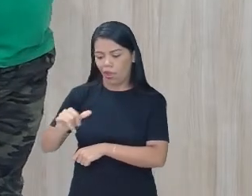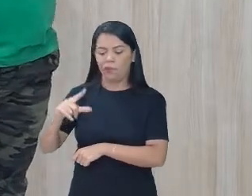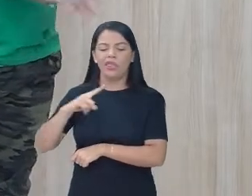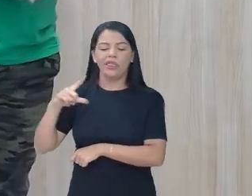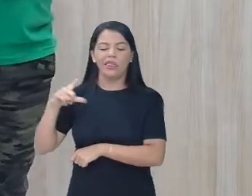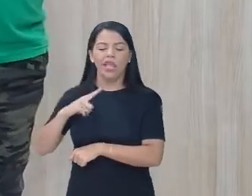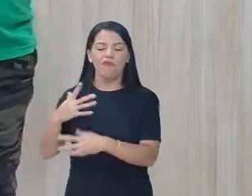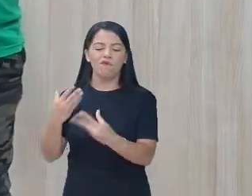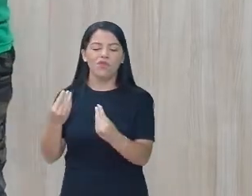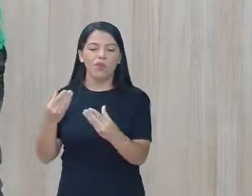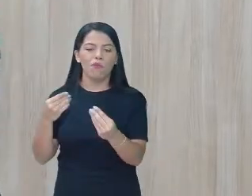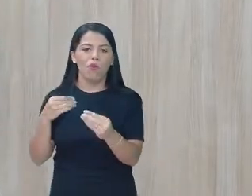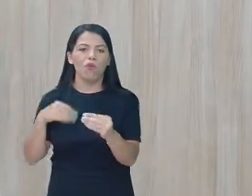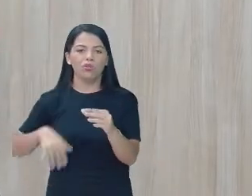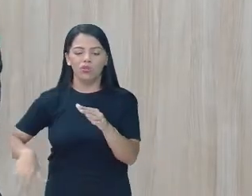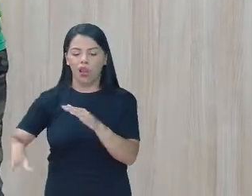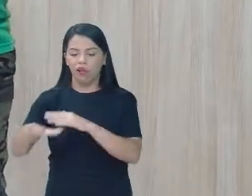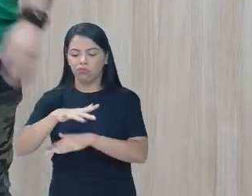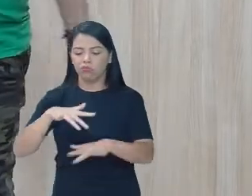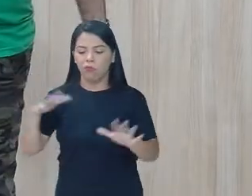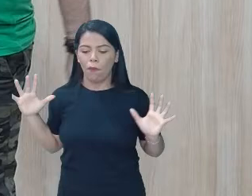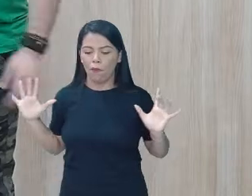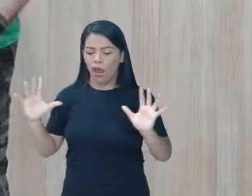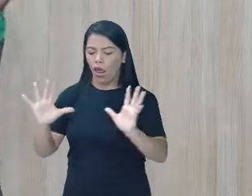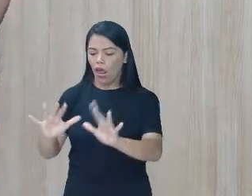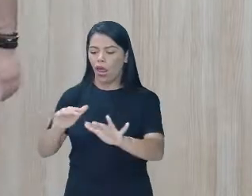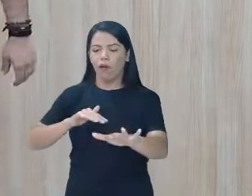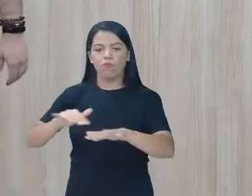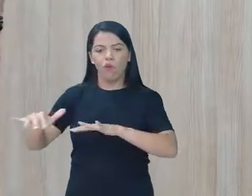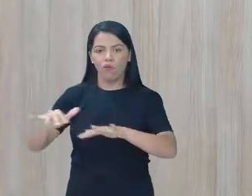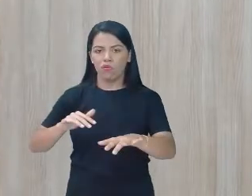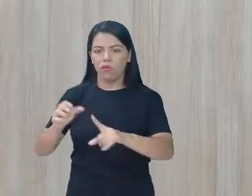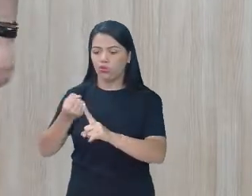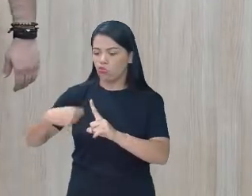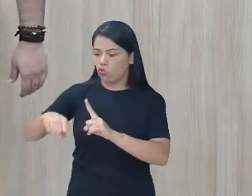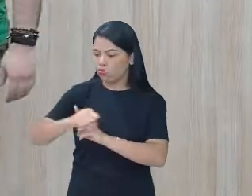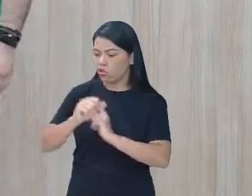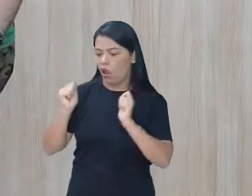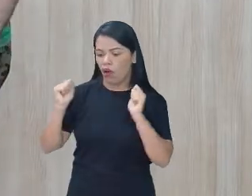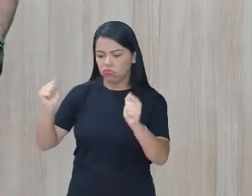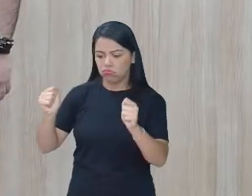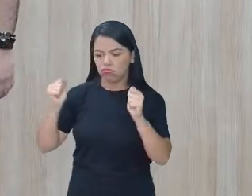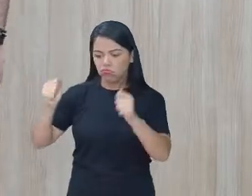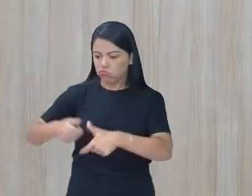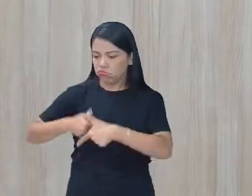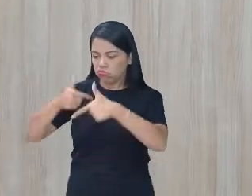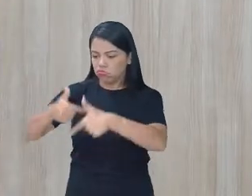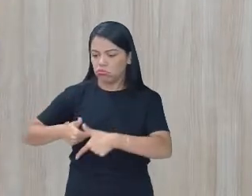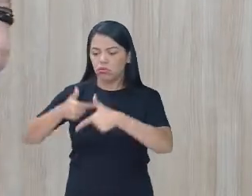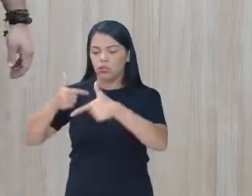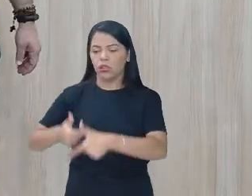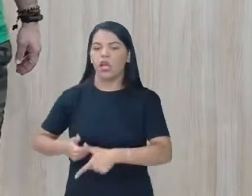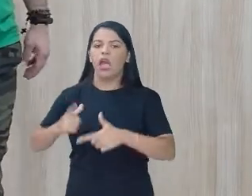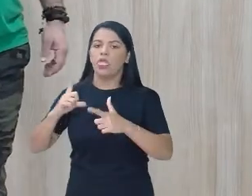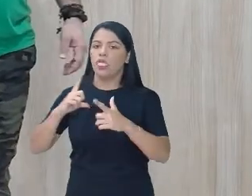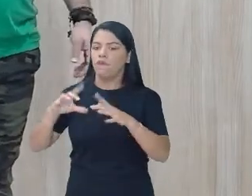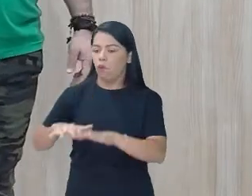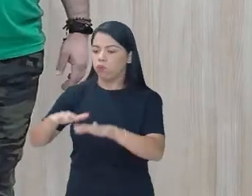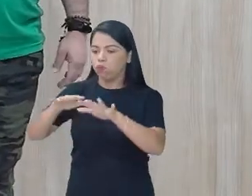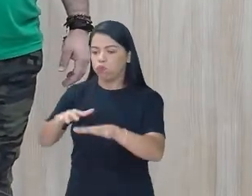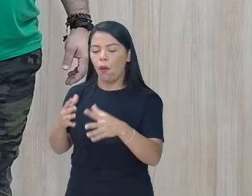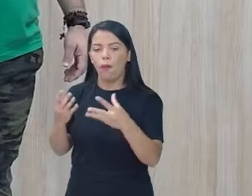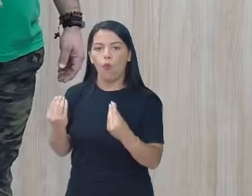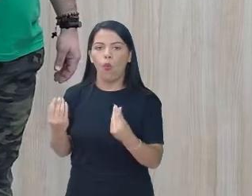várias manifestações sociais. Então, esses espaços, né, eles são espaços que preservam as histórias,